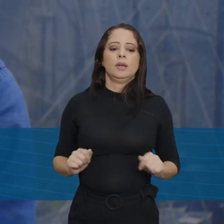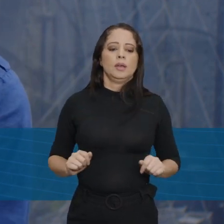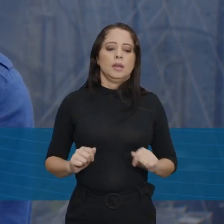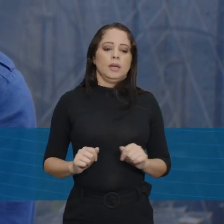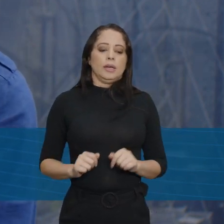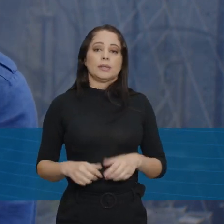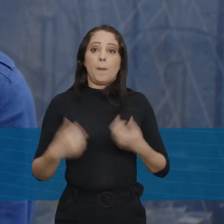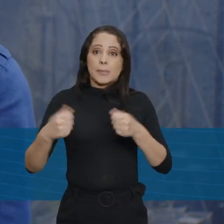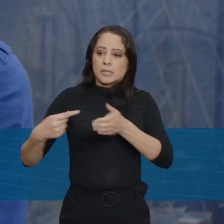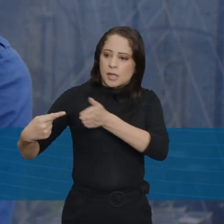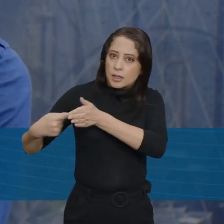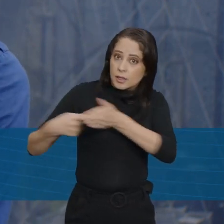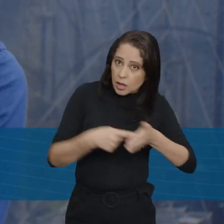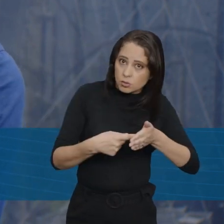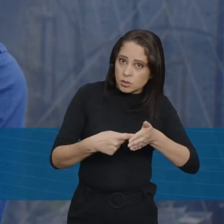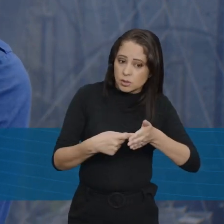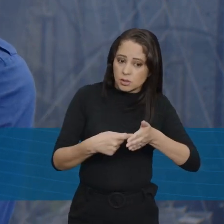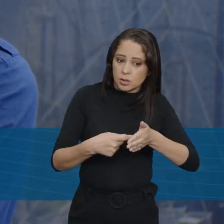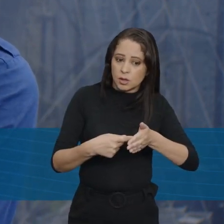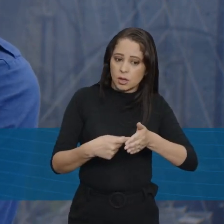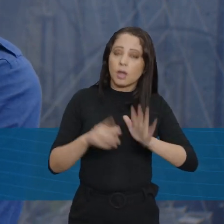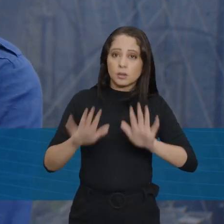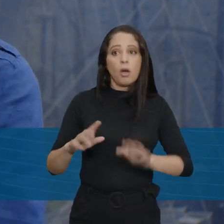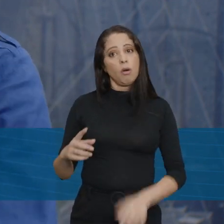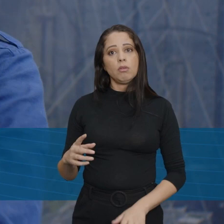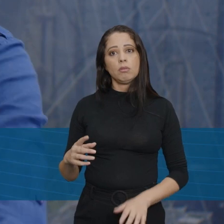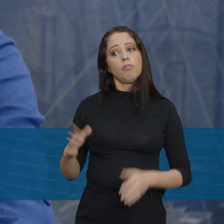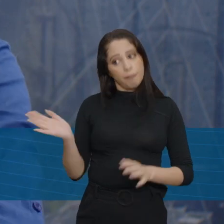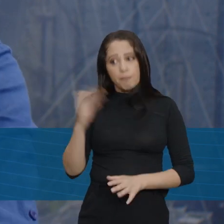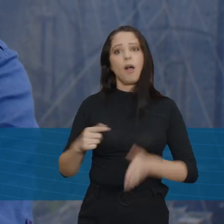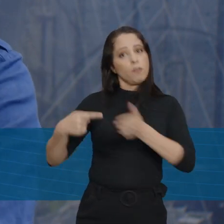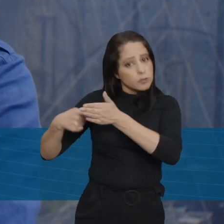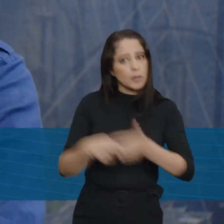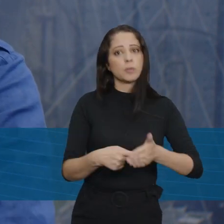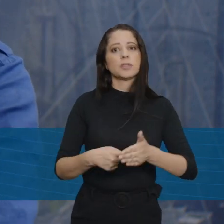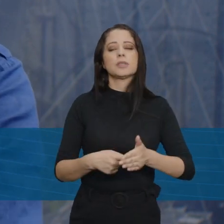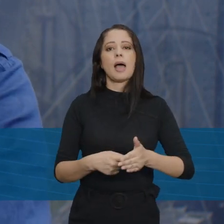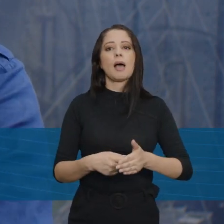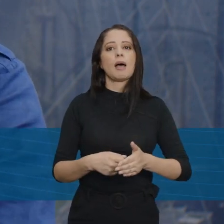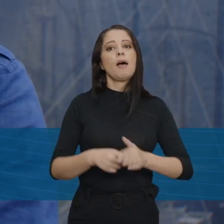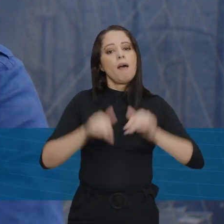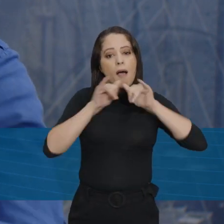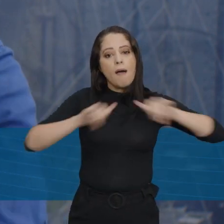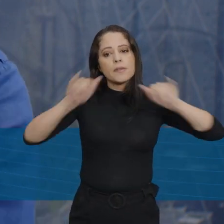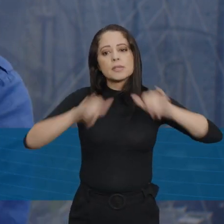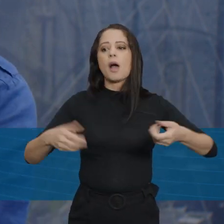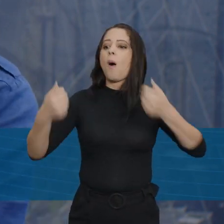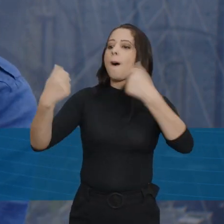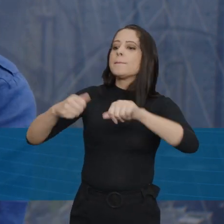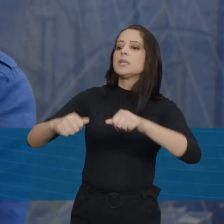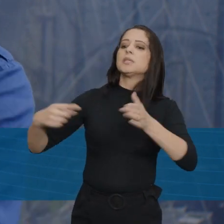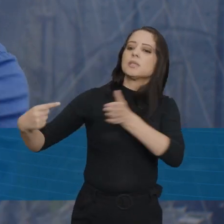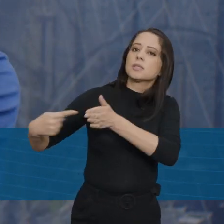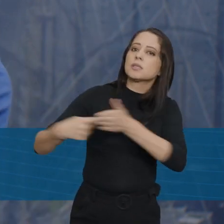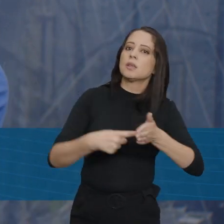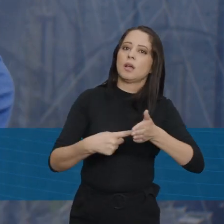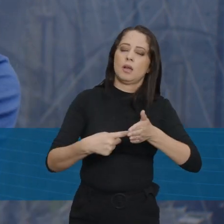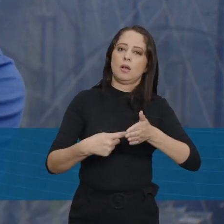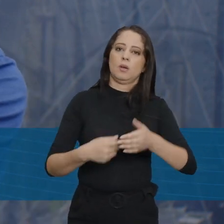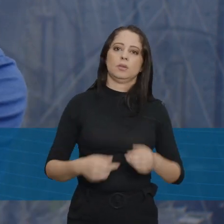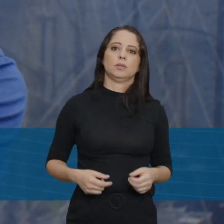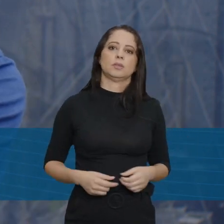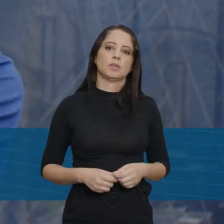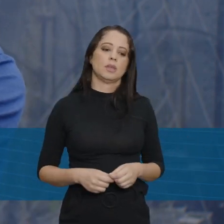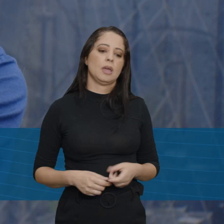veículos, formas da gente denunciar essa situação de violência. Então, vamos usar. Vamos incentivar, vamos acolher as vítimas e pensar esse